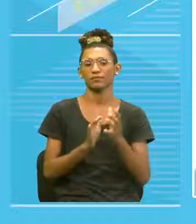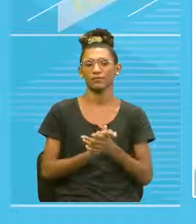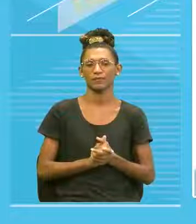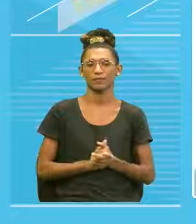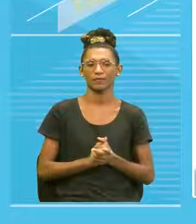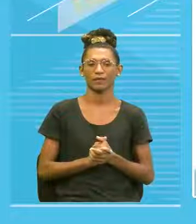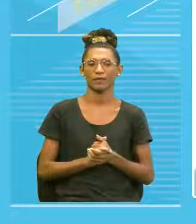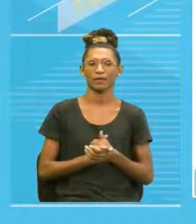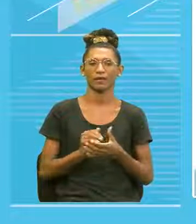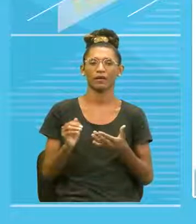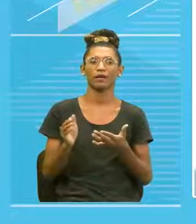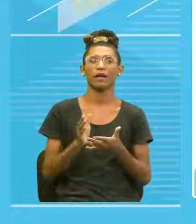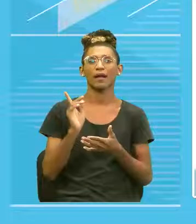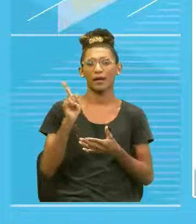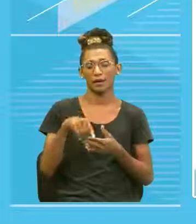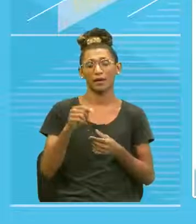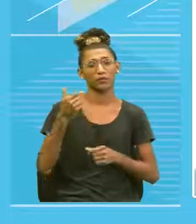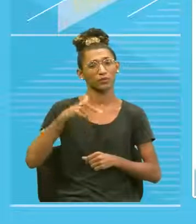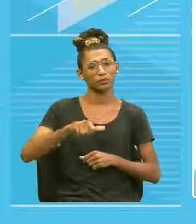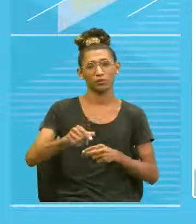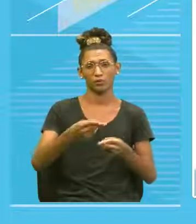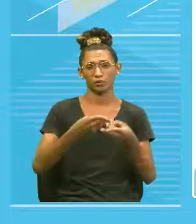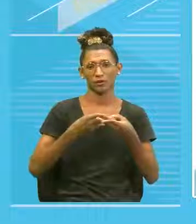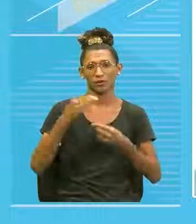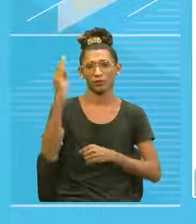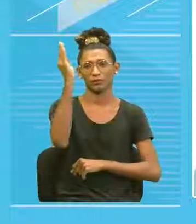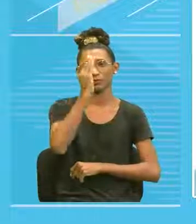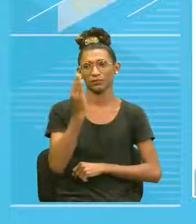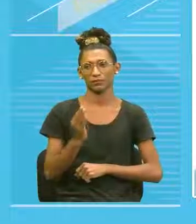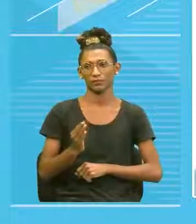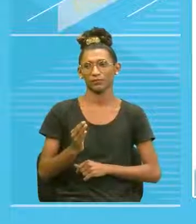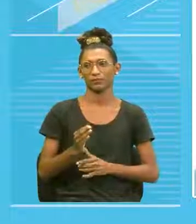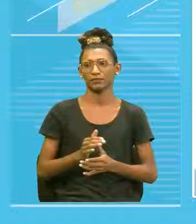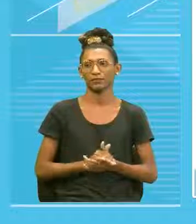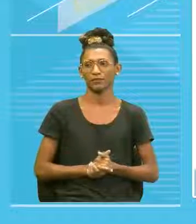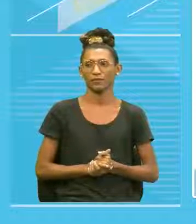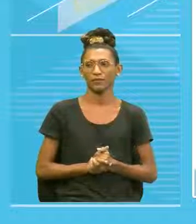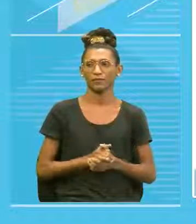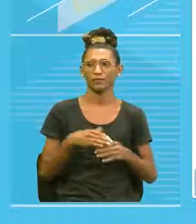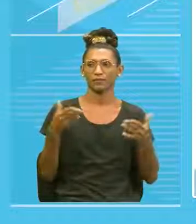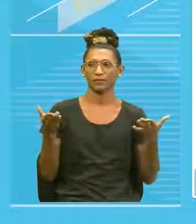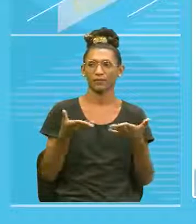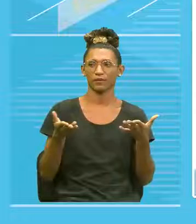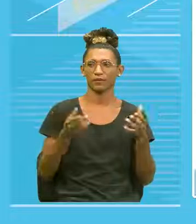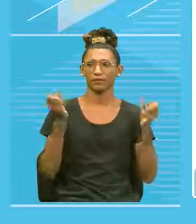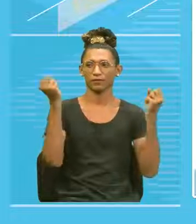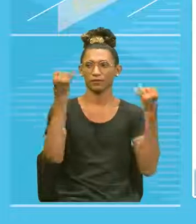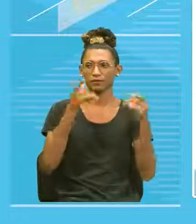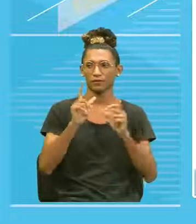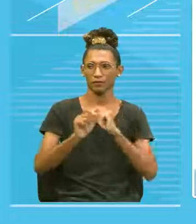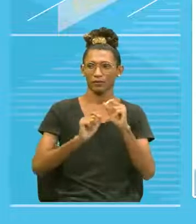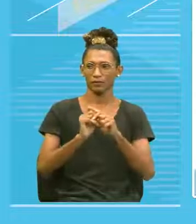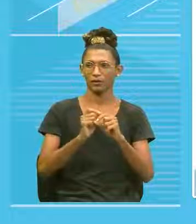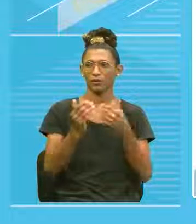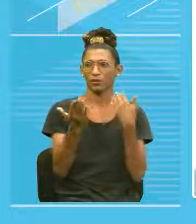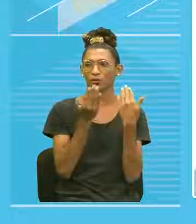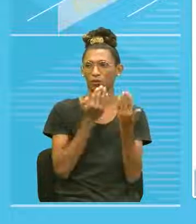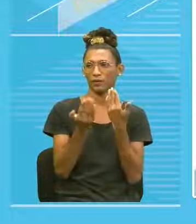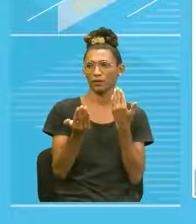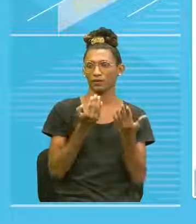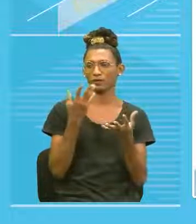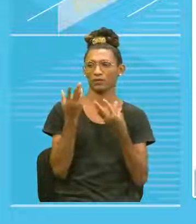é muito usado ainda no Brasil agora eu vou fazer o comparativo